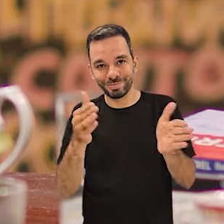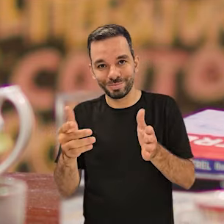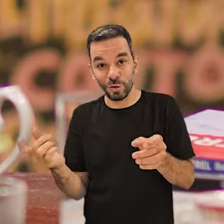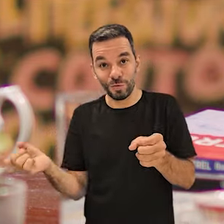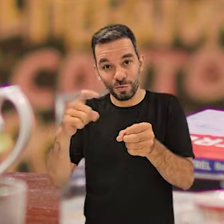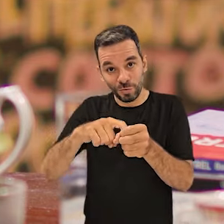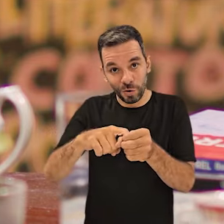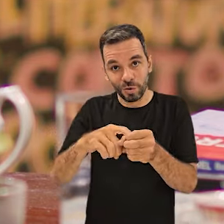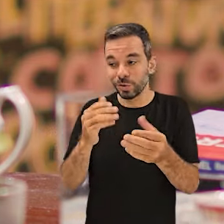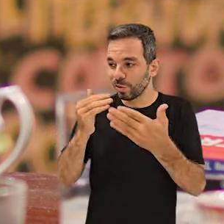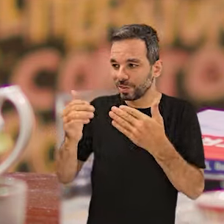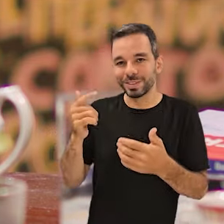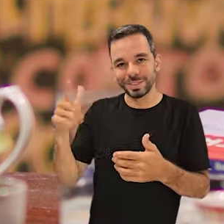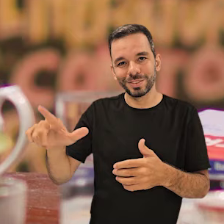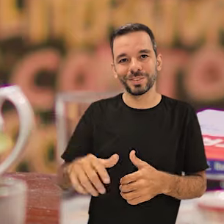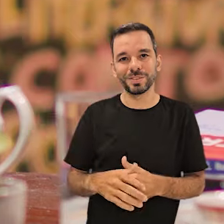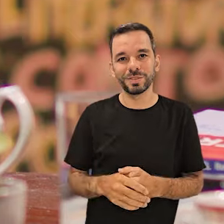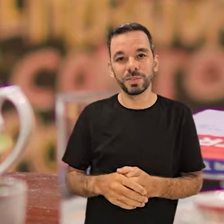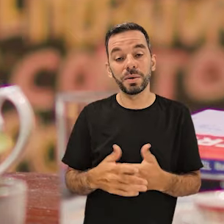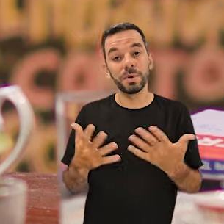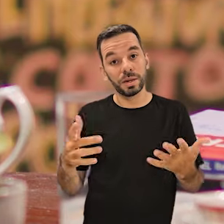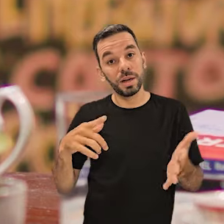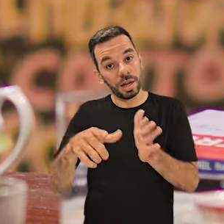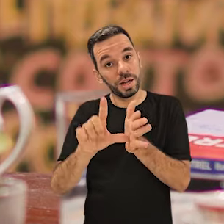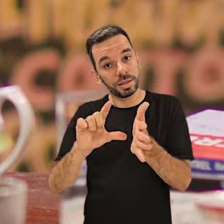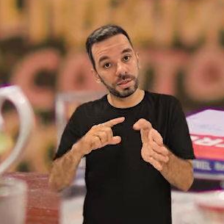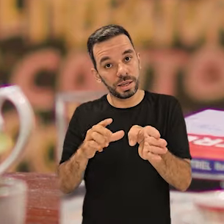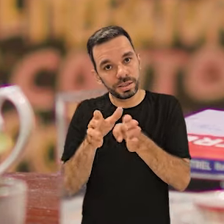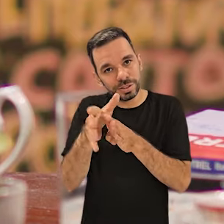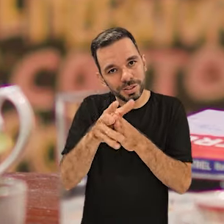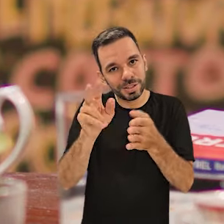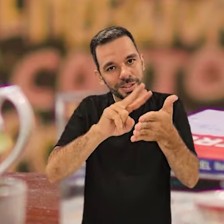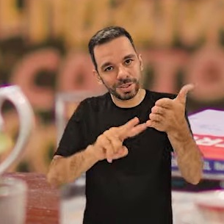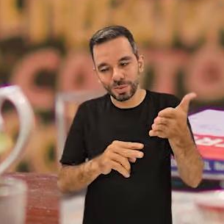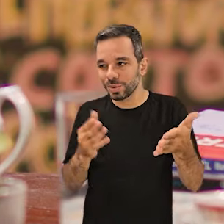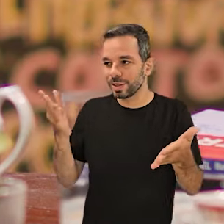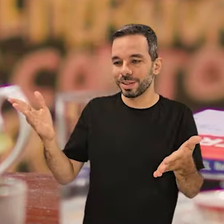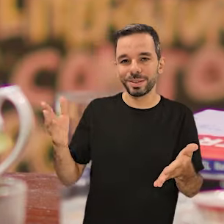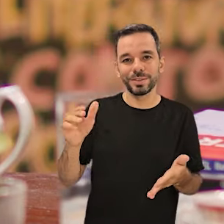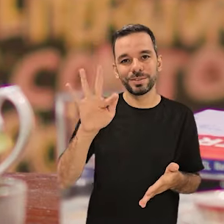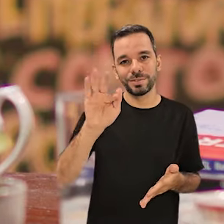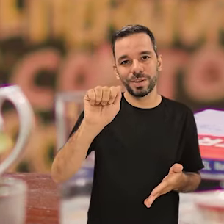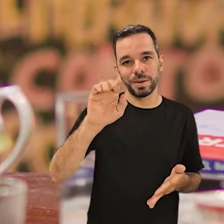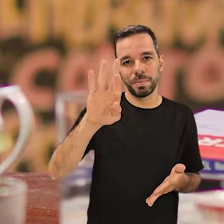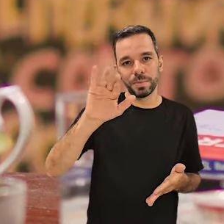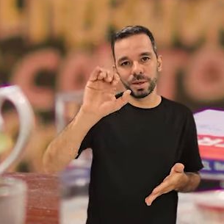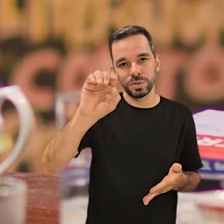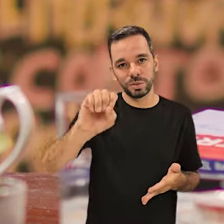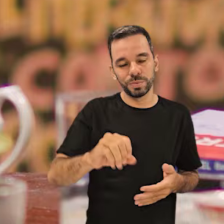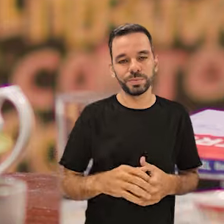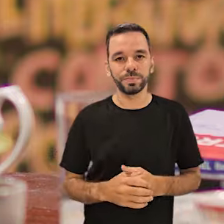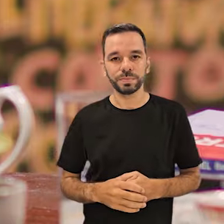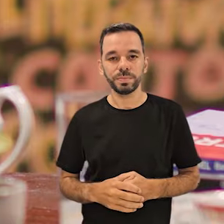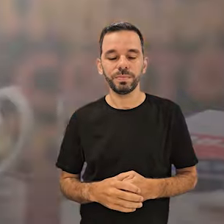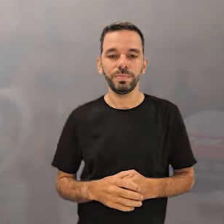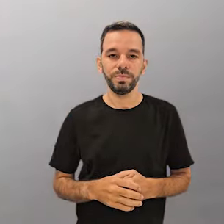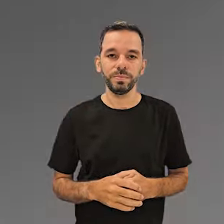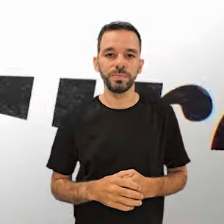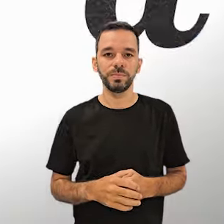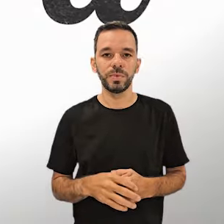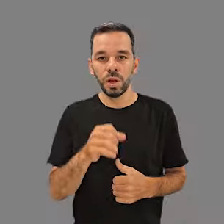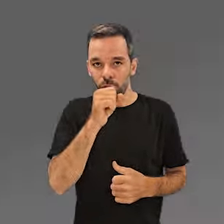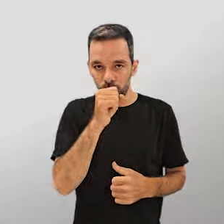Palavra Literária e a gente continua esse bate-papo. Antes de sair para o intervalo, confere a dica de leitura do escritor e maestro Fabrício Carvalho.